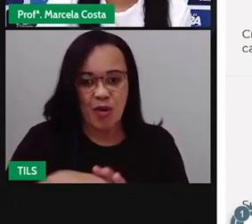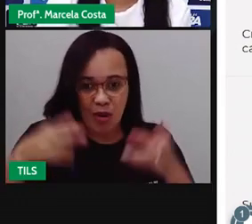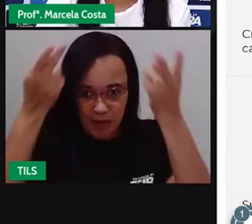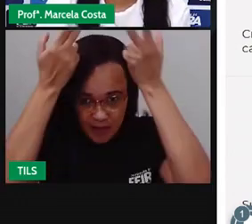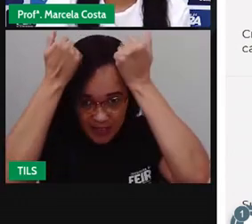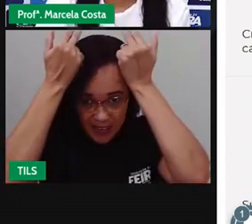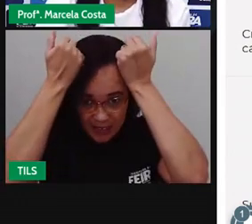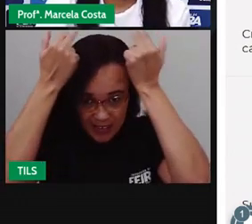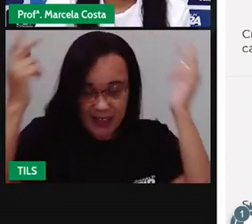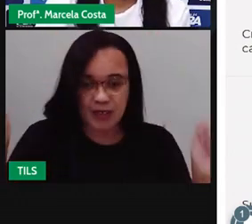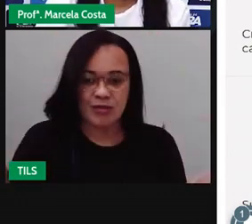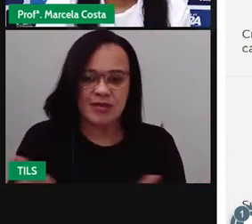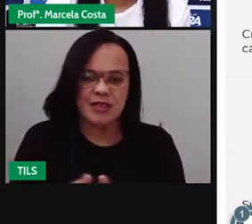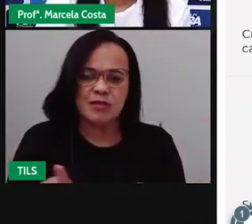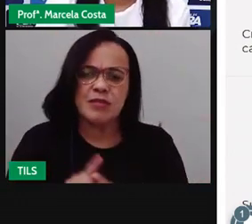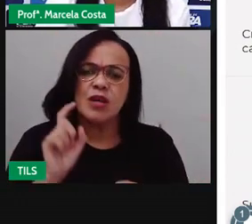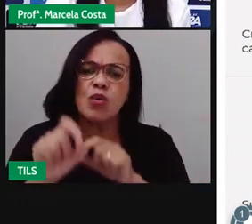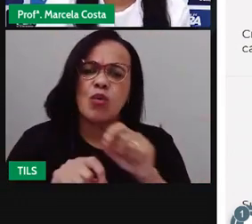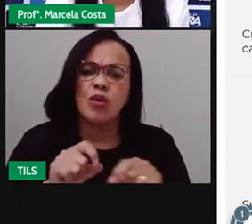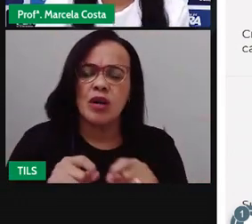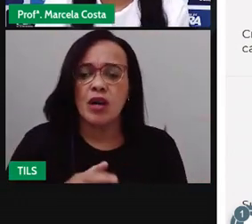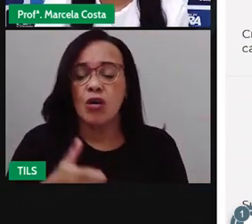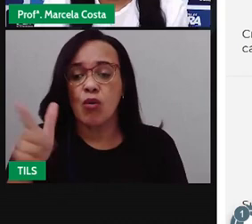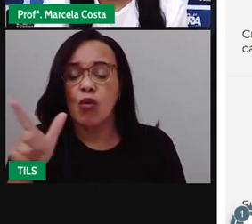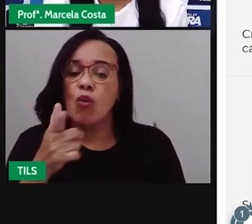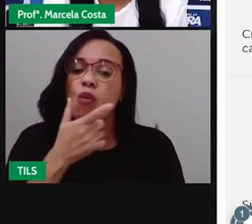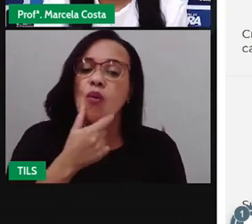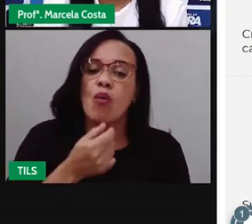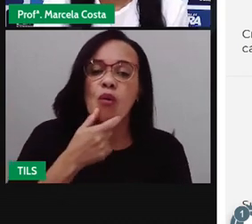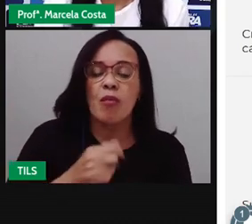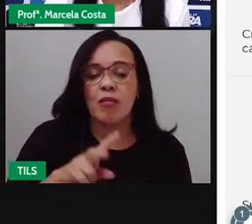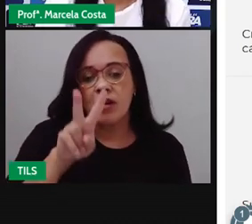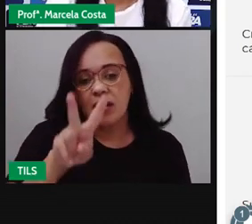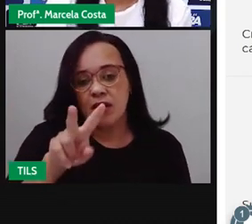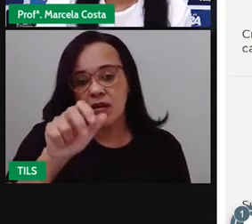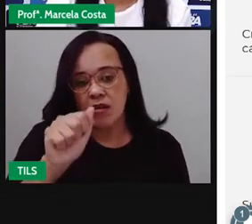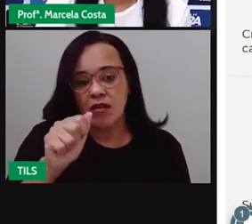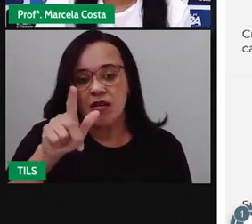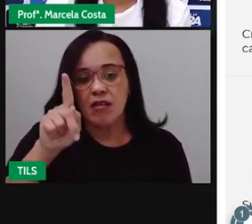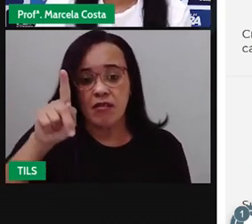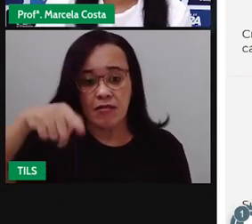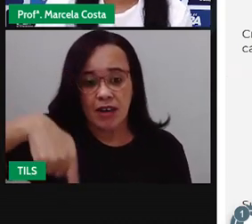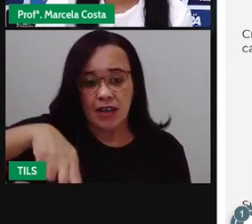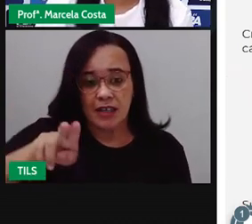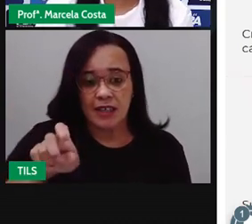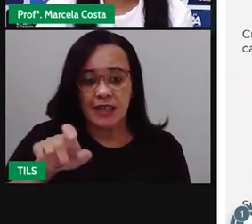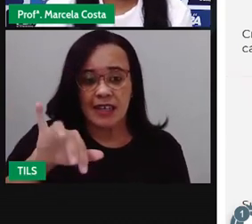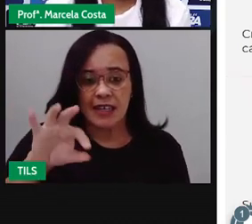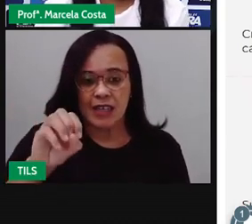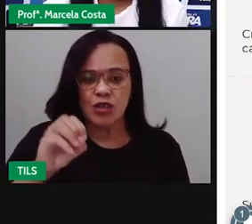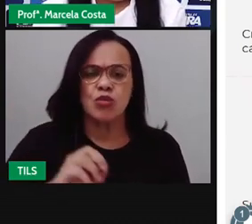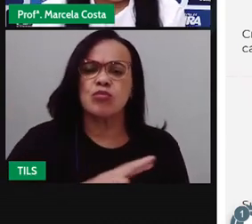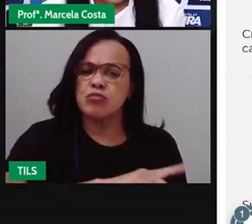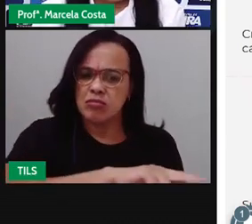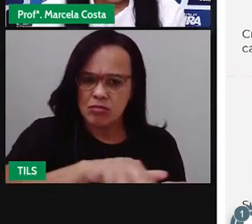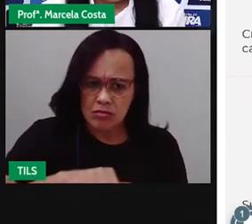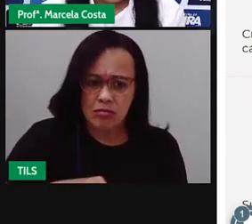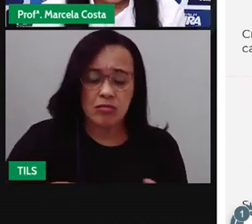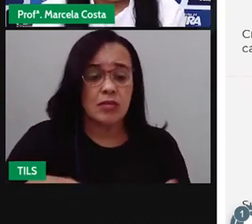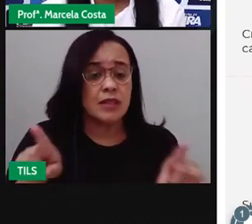que representa a cidade, a Igreja Senhor dos Passos e outros pontos que vão ser descritos aqui ao longo